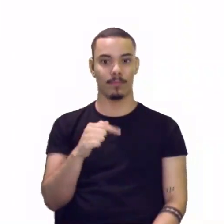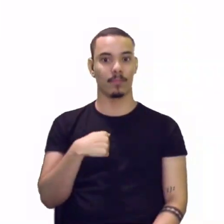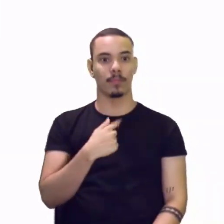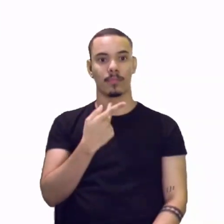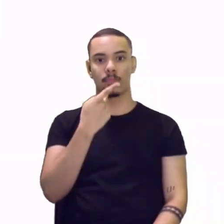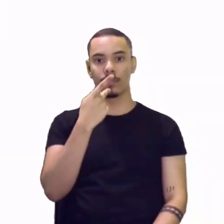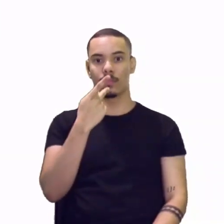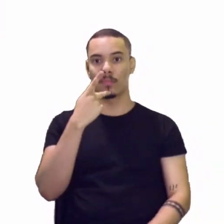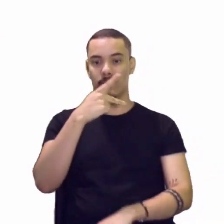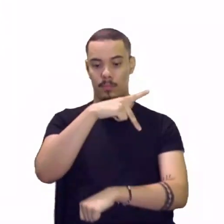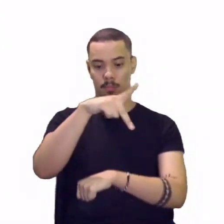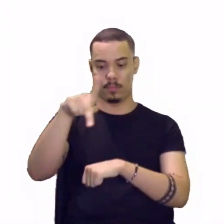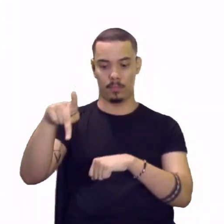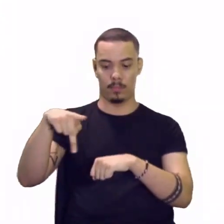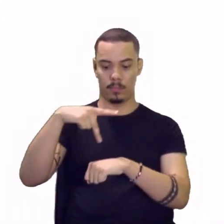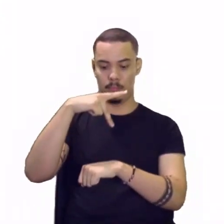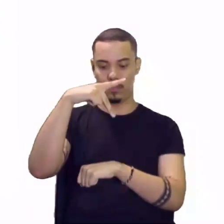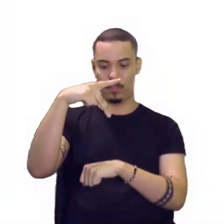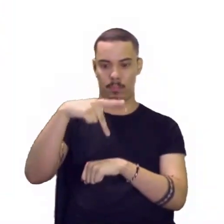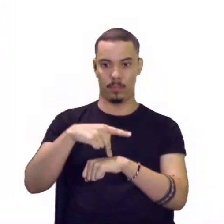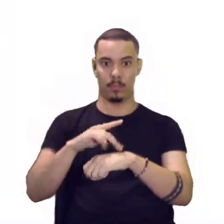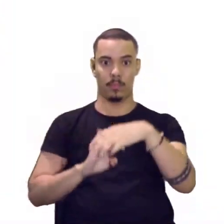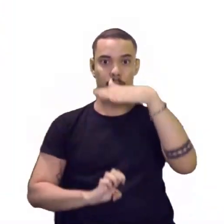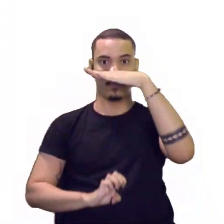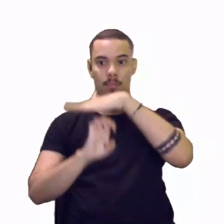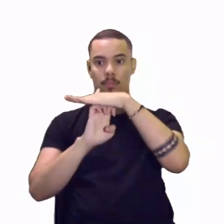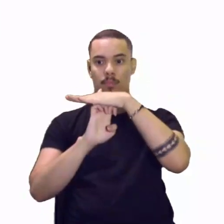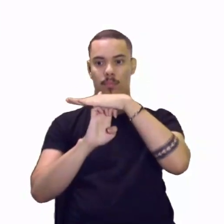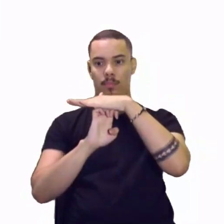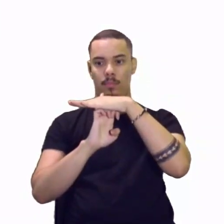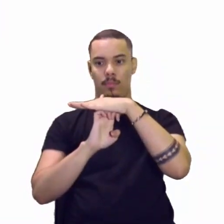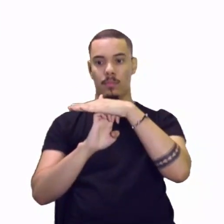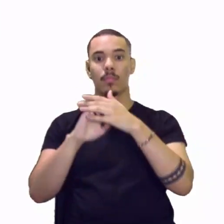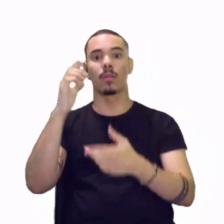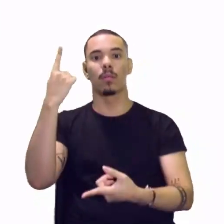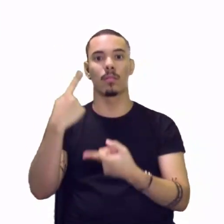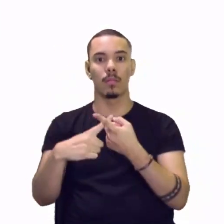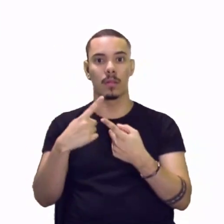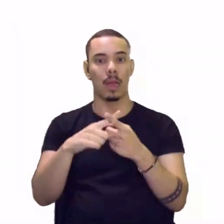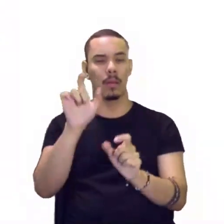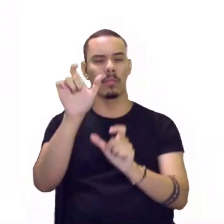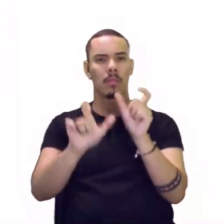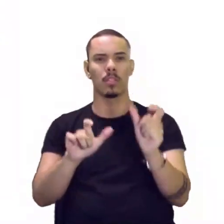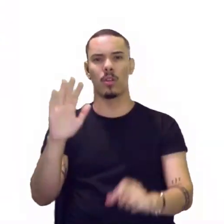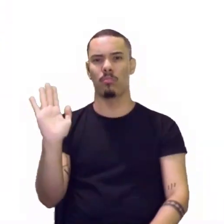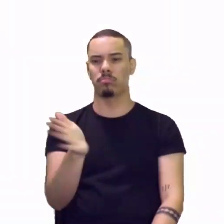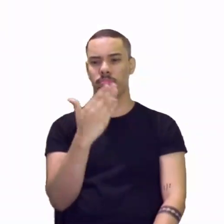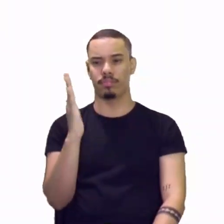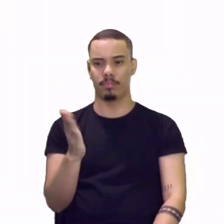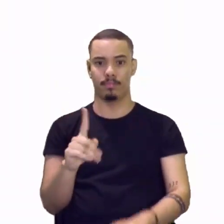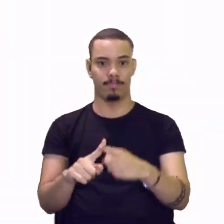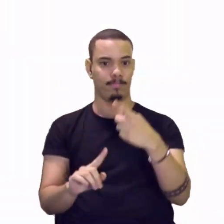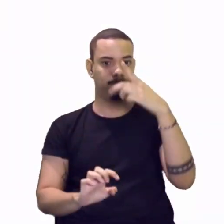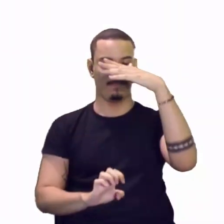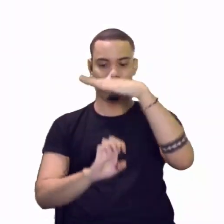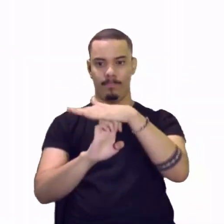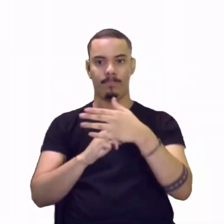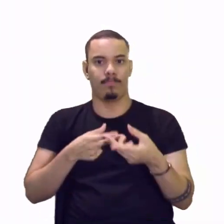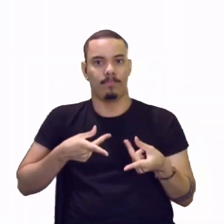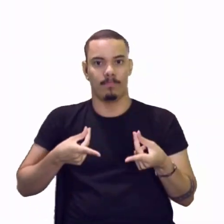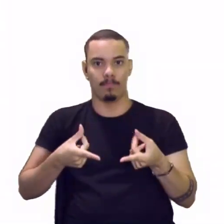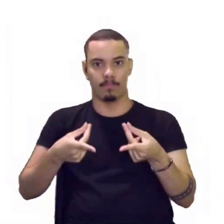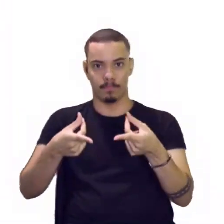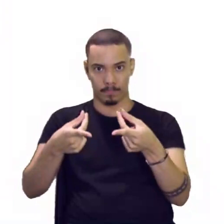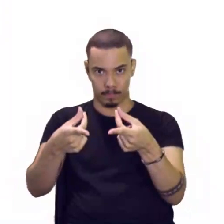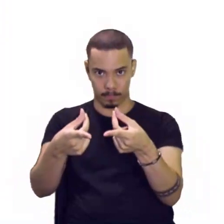falando do país, do Estado em si. As pessoas vão passando, né? Mas os Estados soberanos, eles continuam.